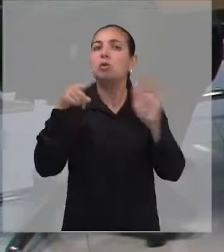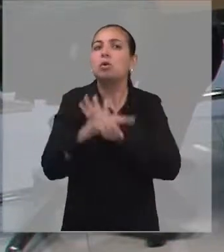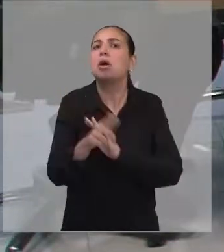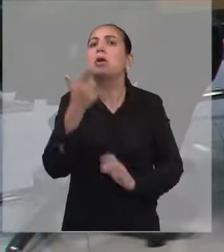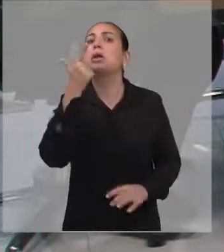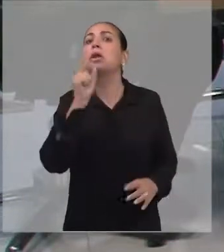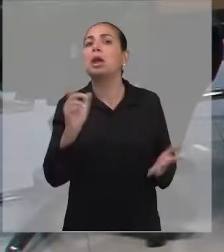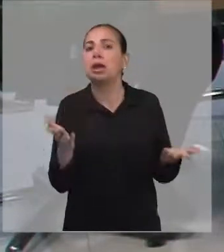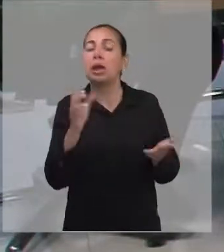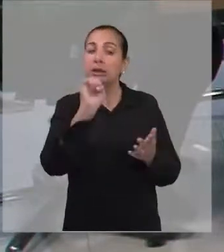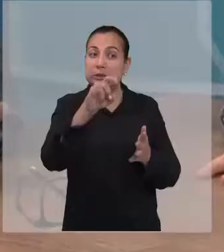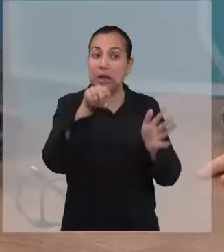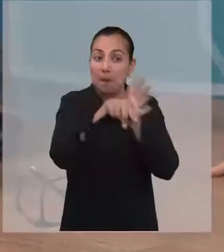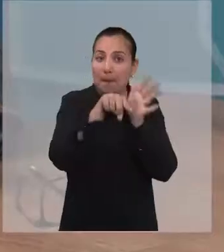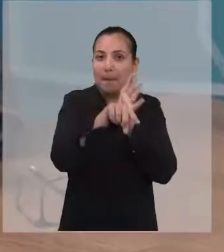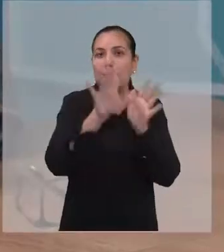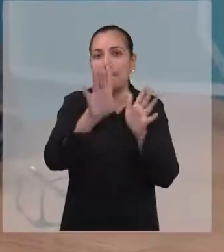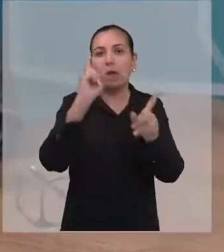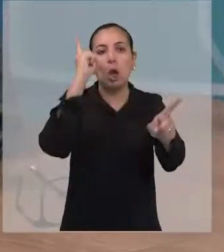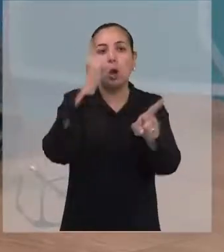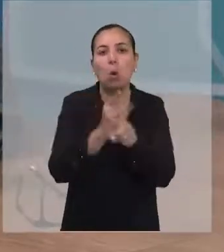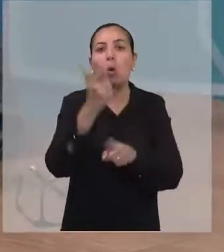foi. Eu não sei quem é o responsável.